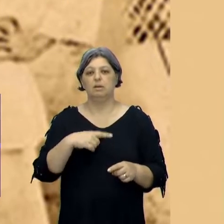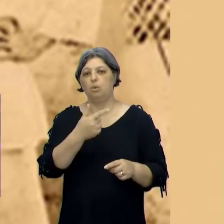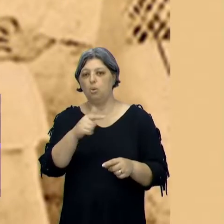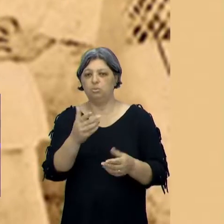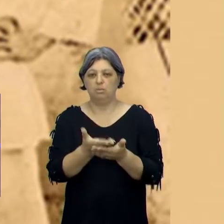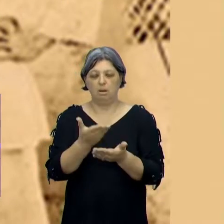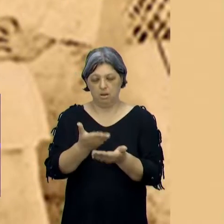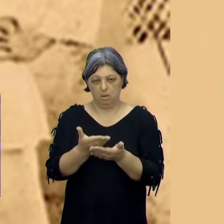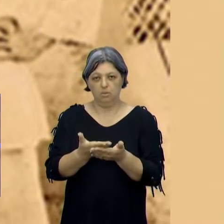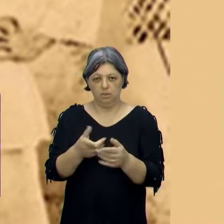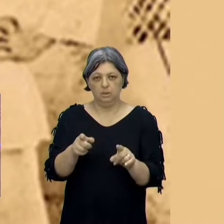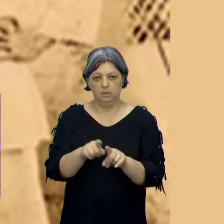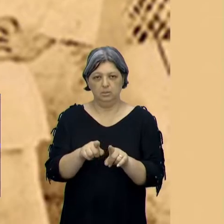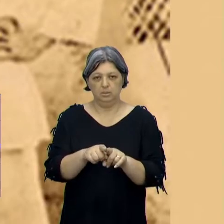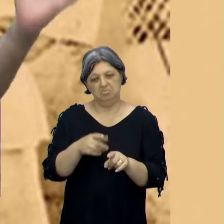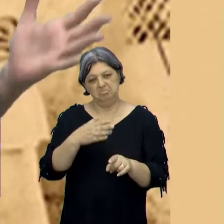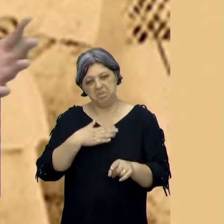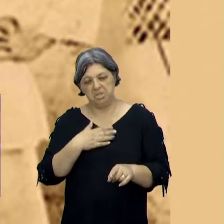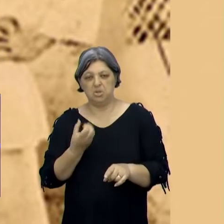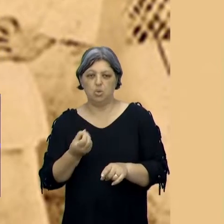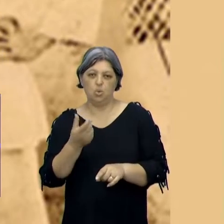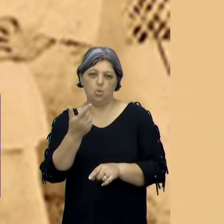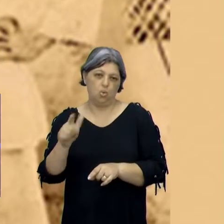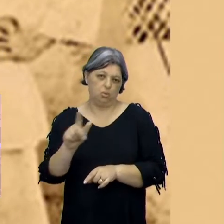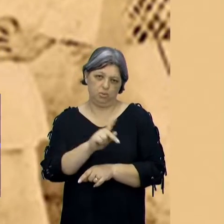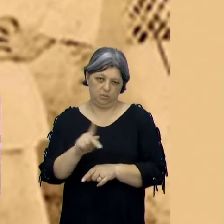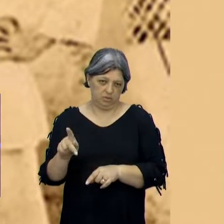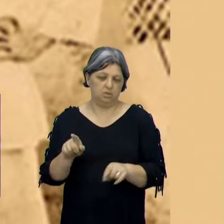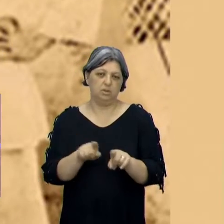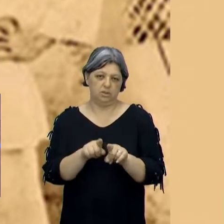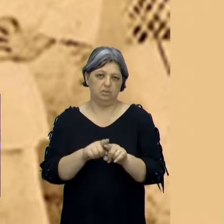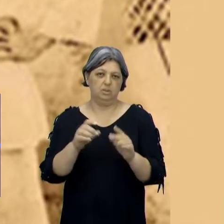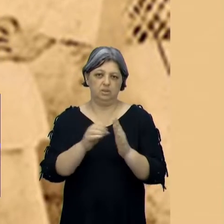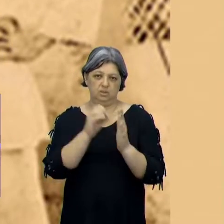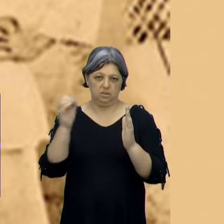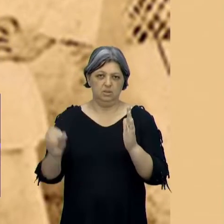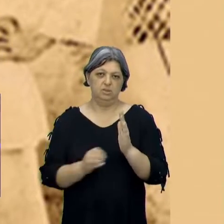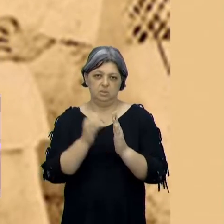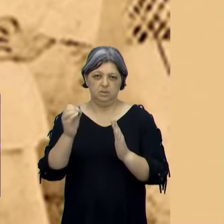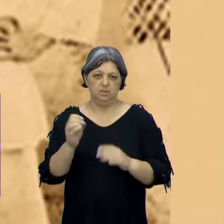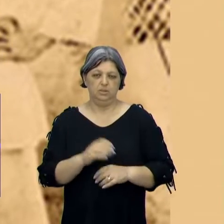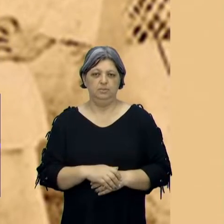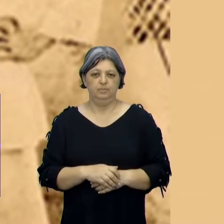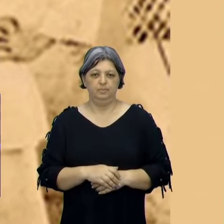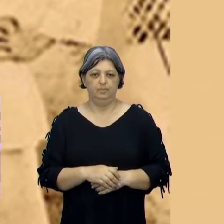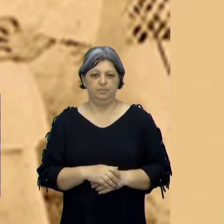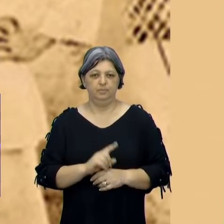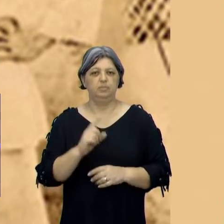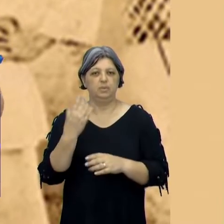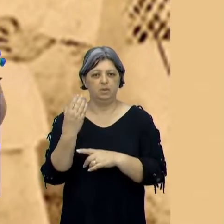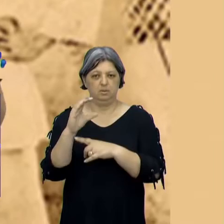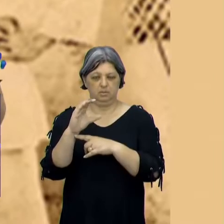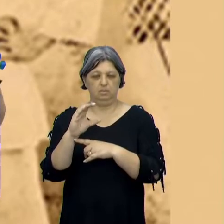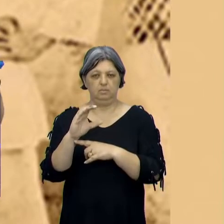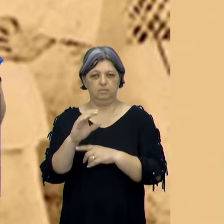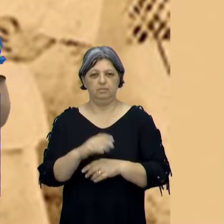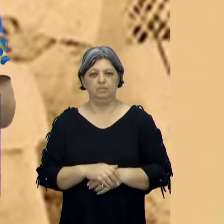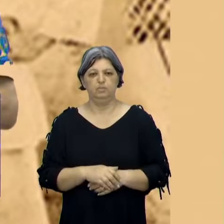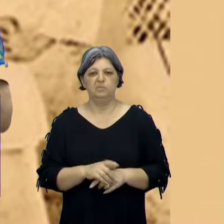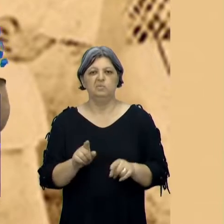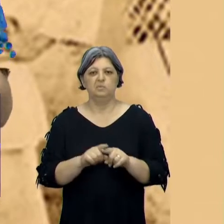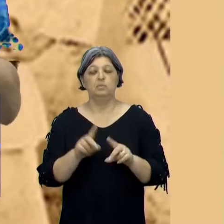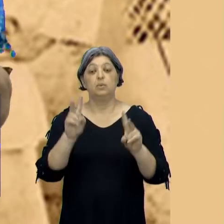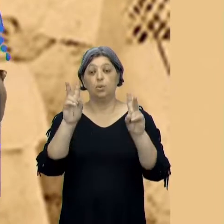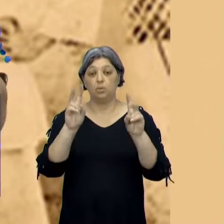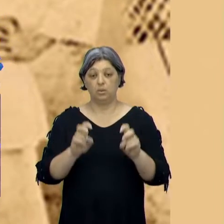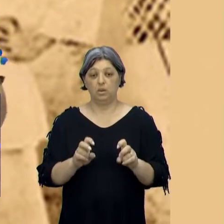aí, minhas ou de outros professores aqui do Centro de Mídias, vai acabar indo para esse canal também quando o assunto da